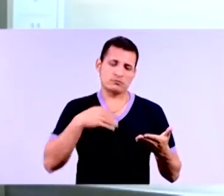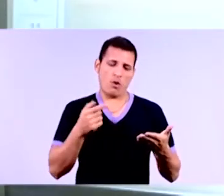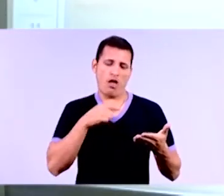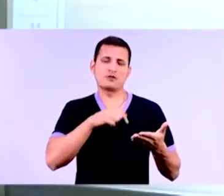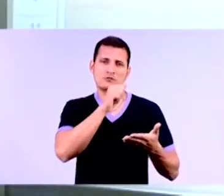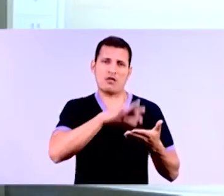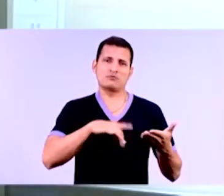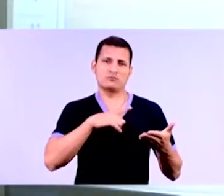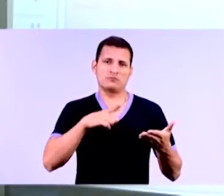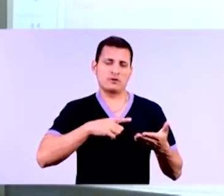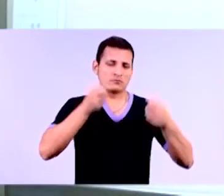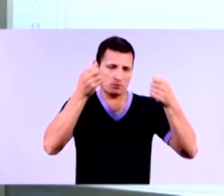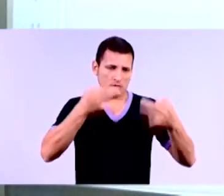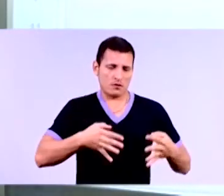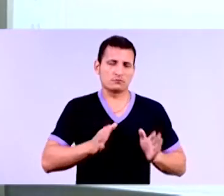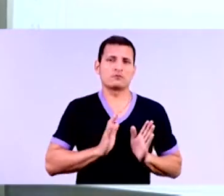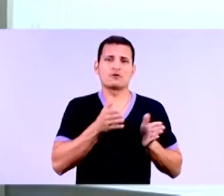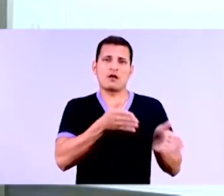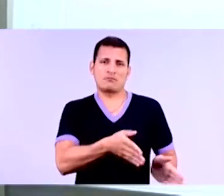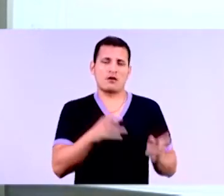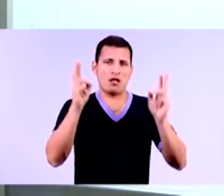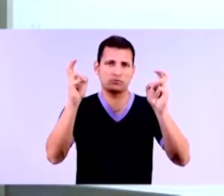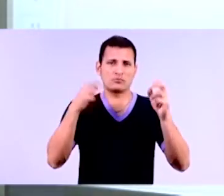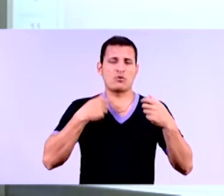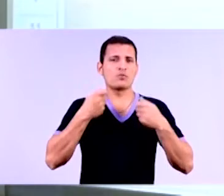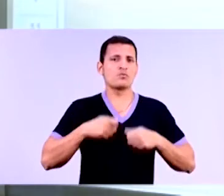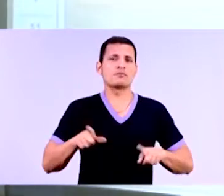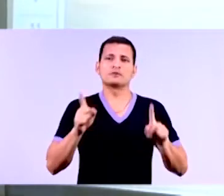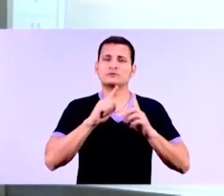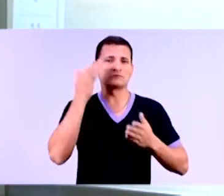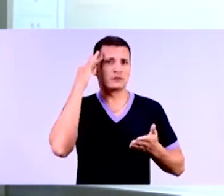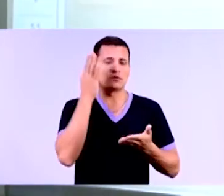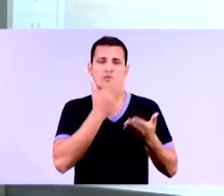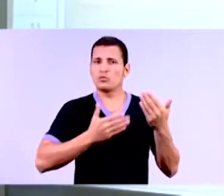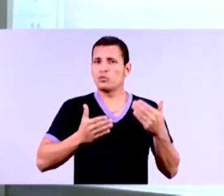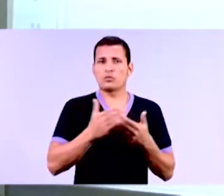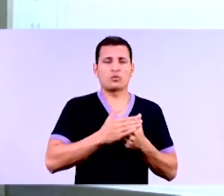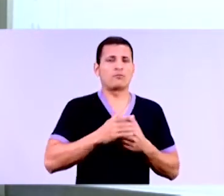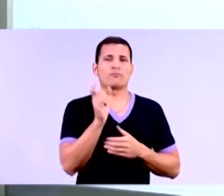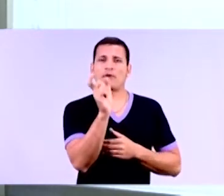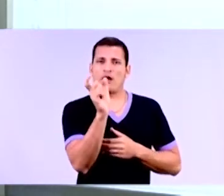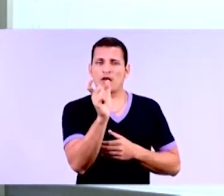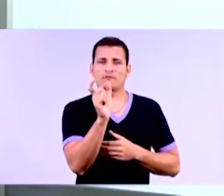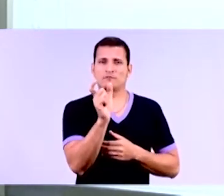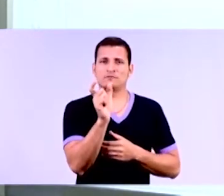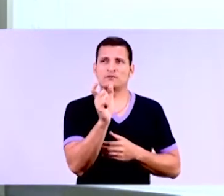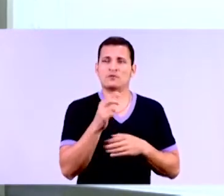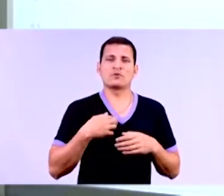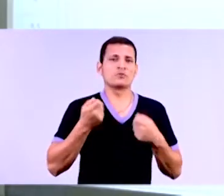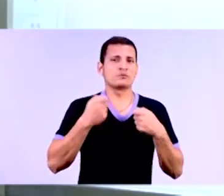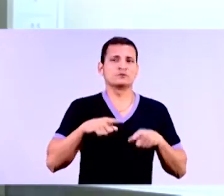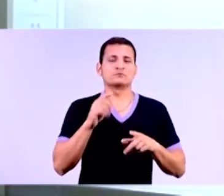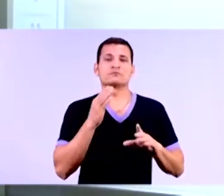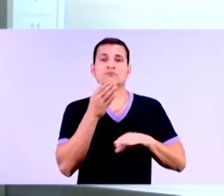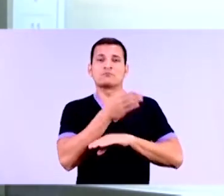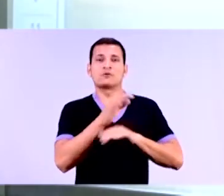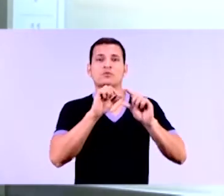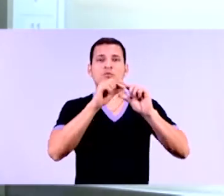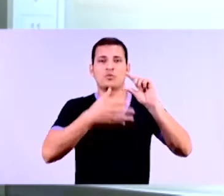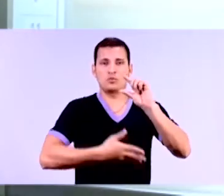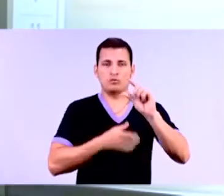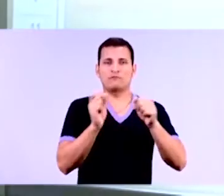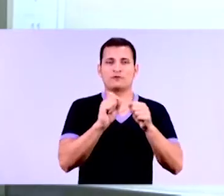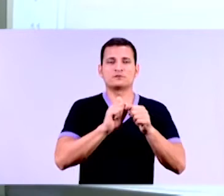falando de determinado assunto. Eu não preciso entender todas as palavras, eu não preciso ir no Google fazer toda a tradução,